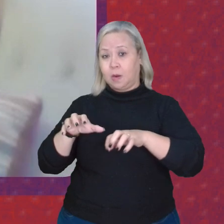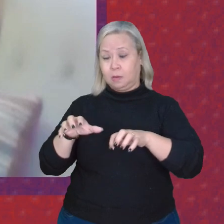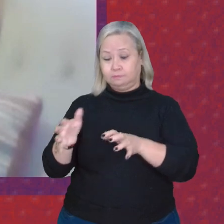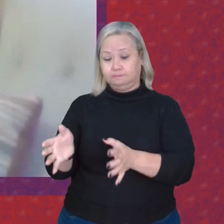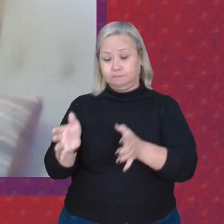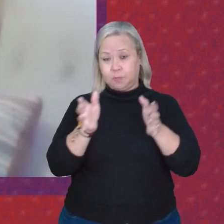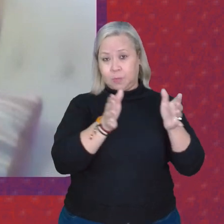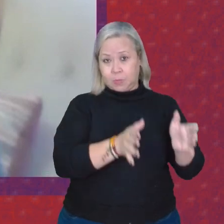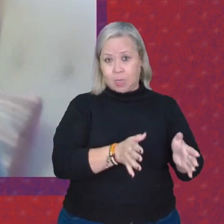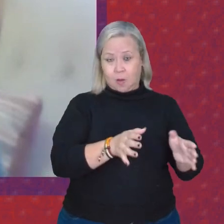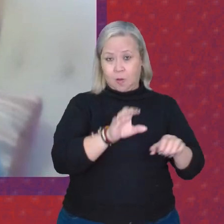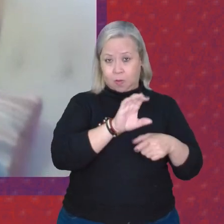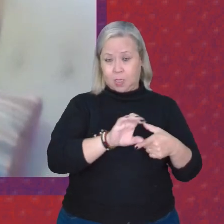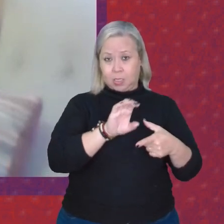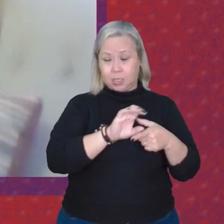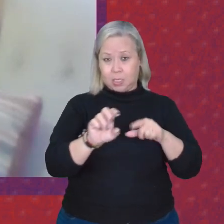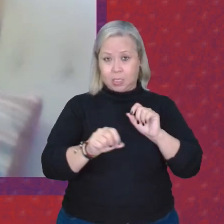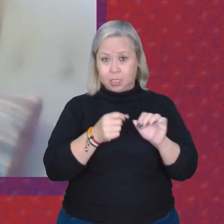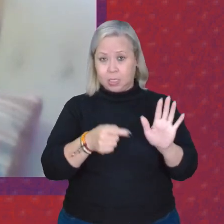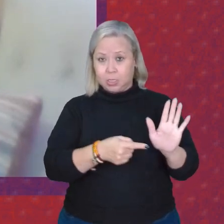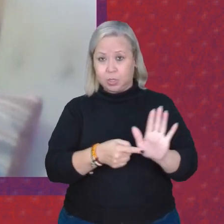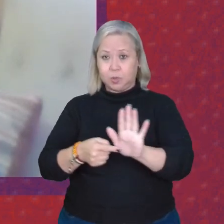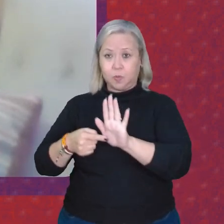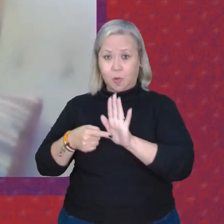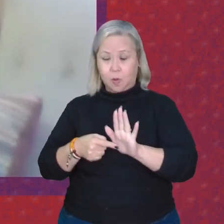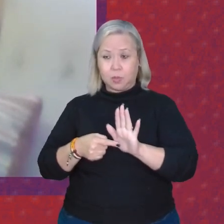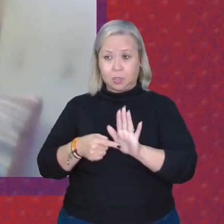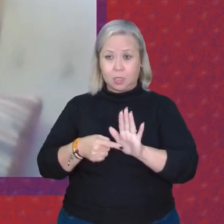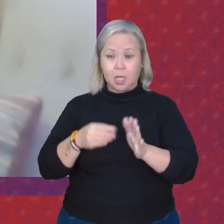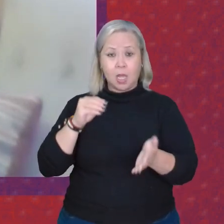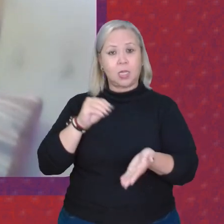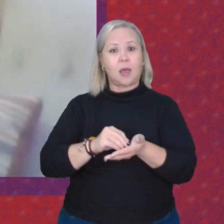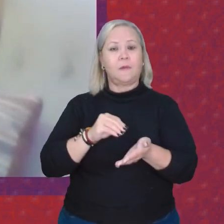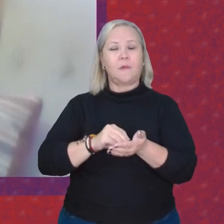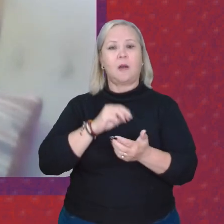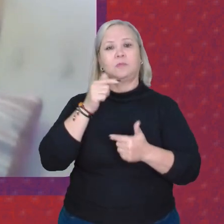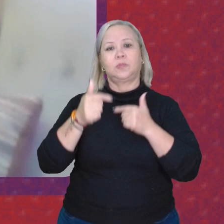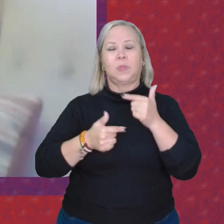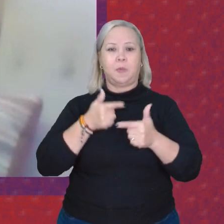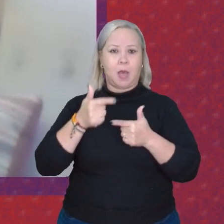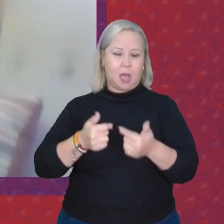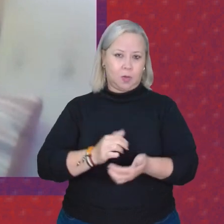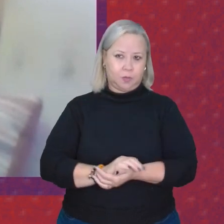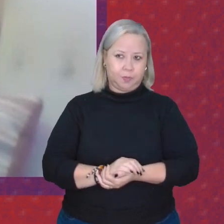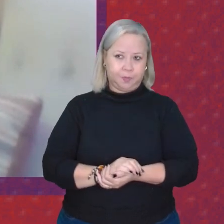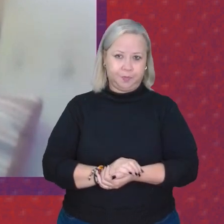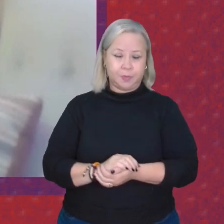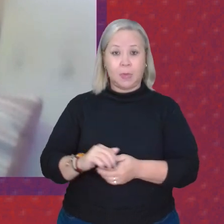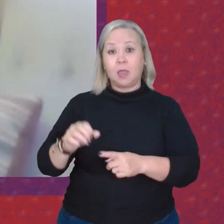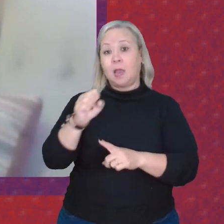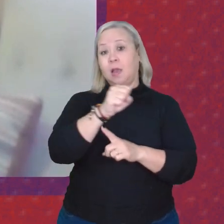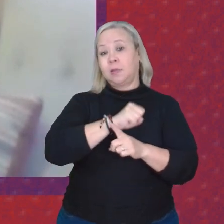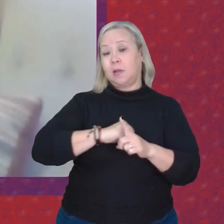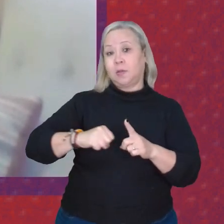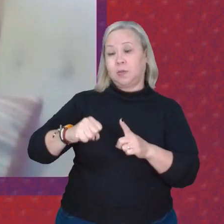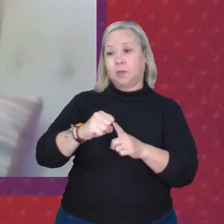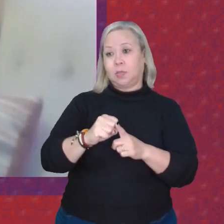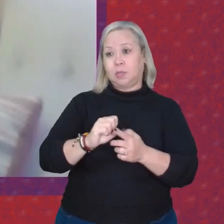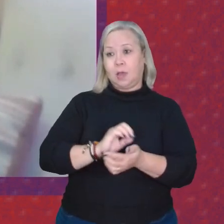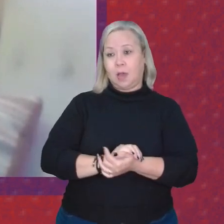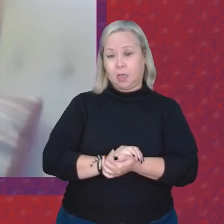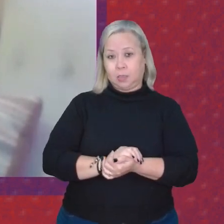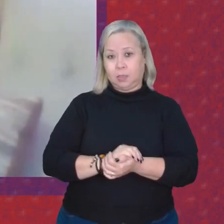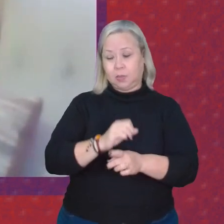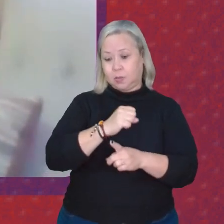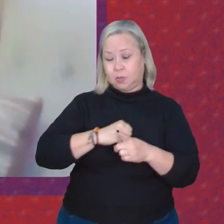crise que se expressa na falta de trabalho. As sociedades, principalmente as